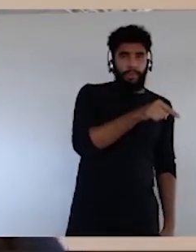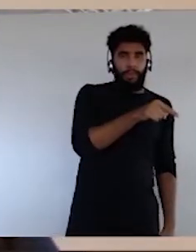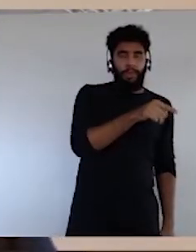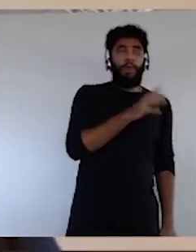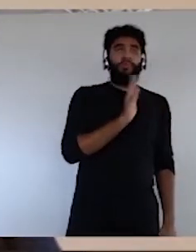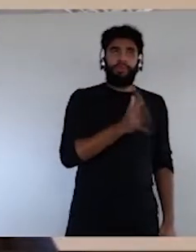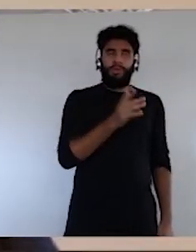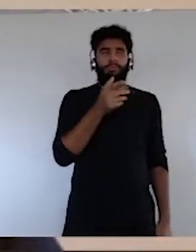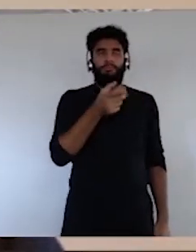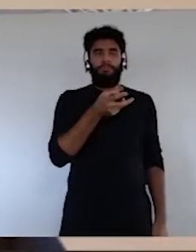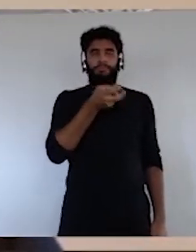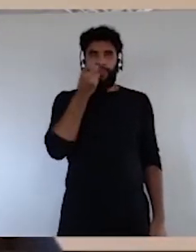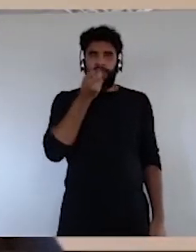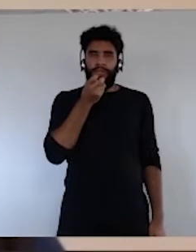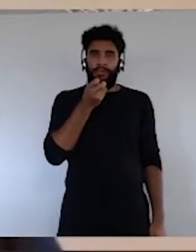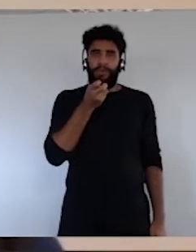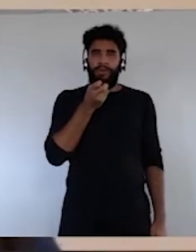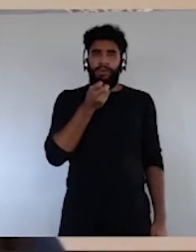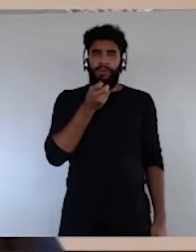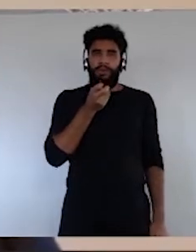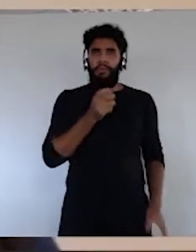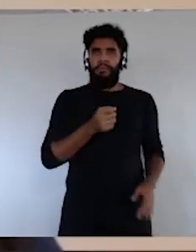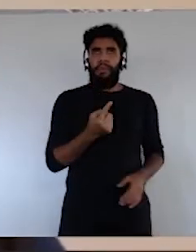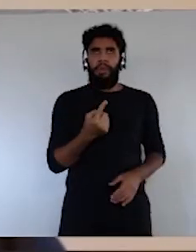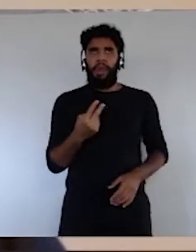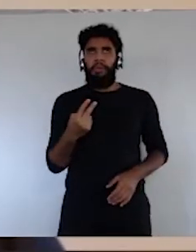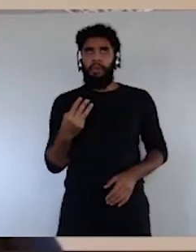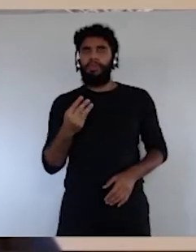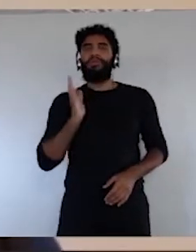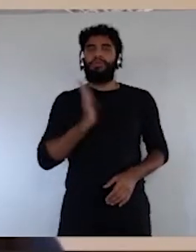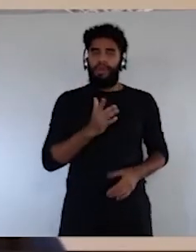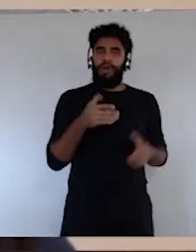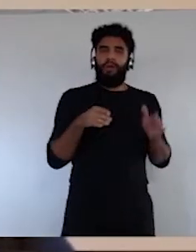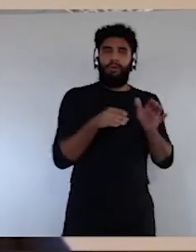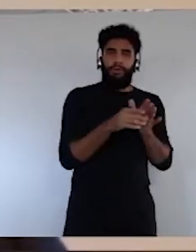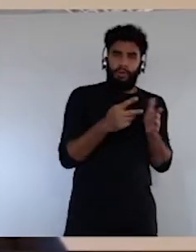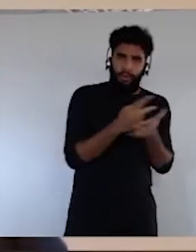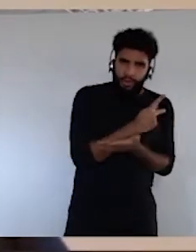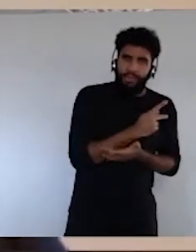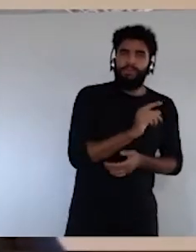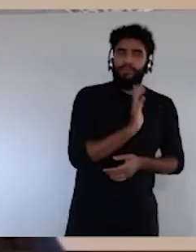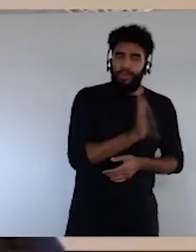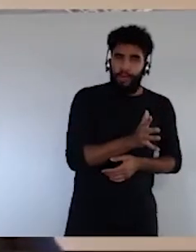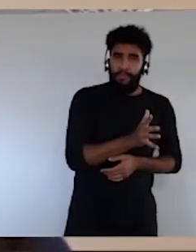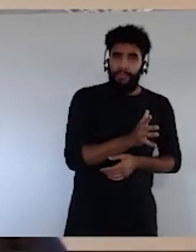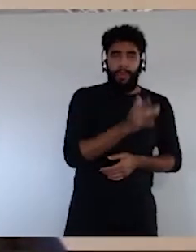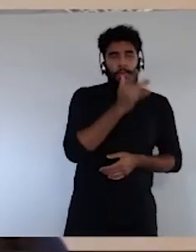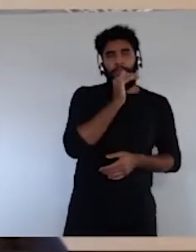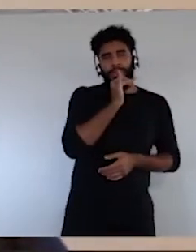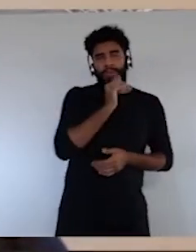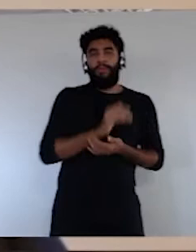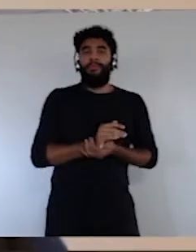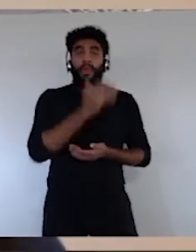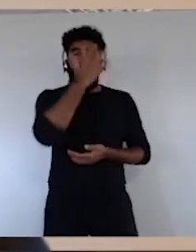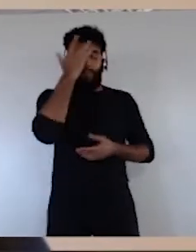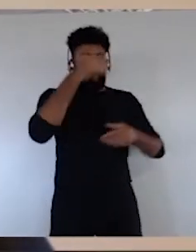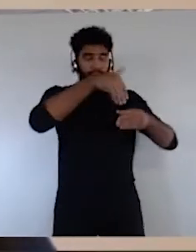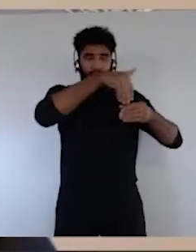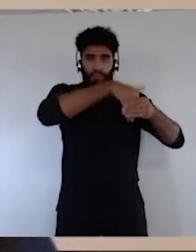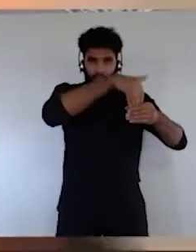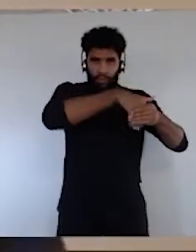dele, que era de Juiz de Fora, o meu também, ele foi ser conselheiro, eu fui atrás, então estou numa trilha boa. Só não ganhei tanto dinheiro ainda, mas ainda chego